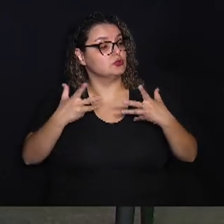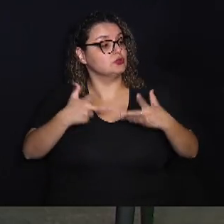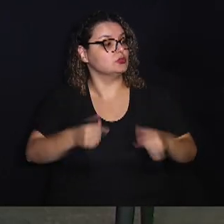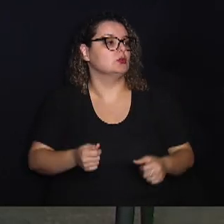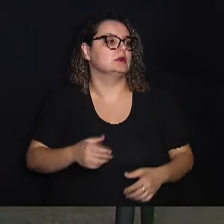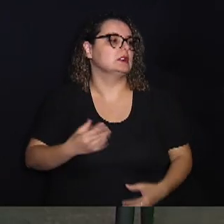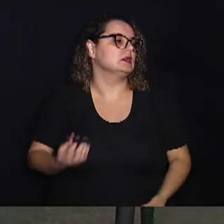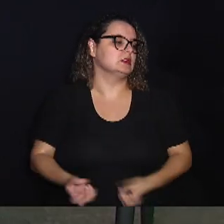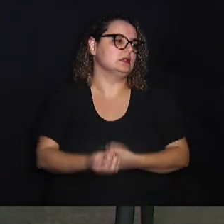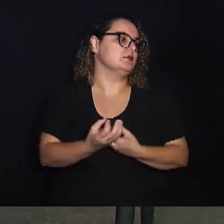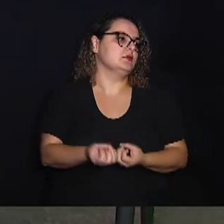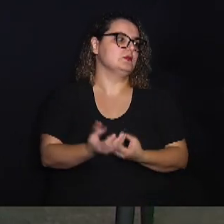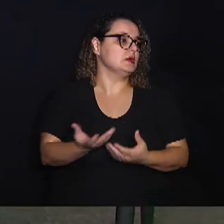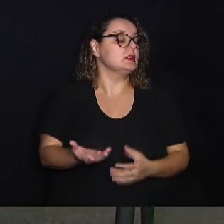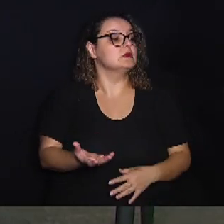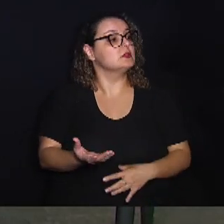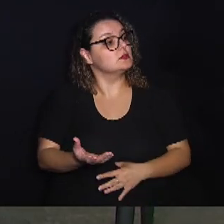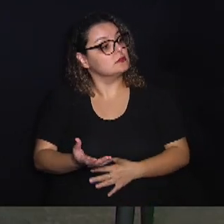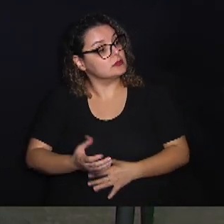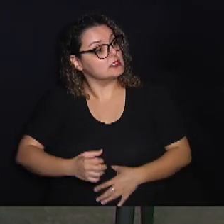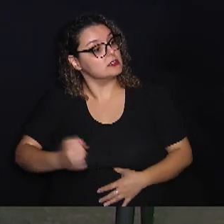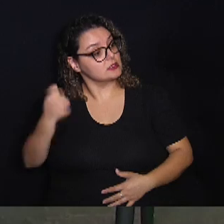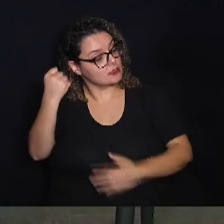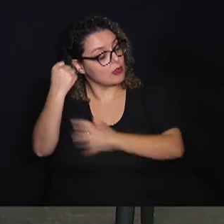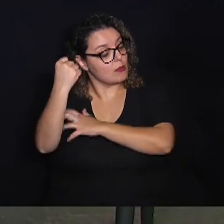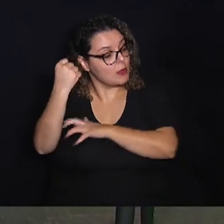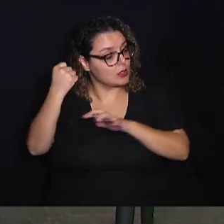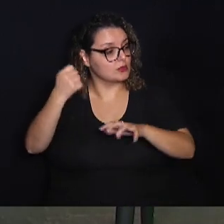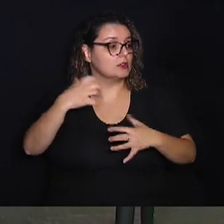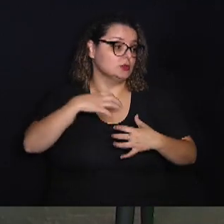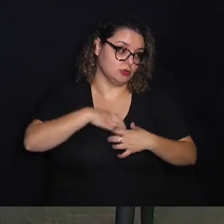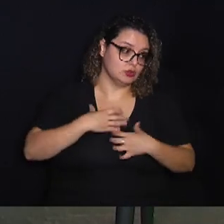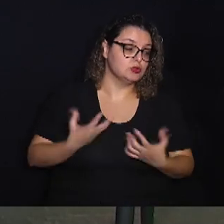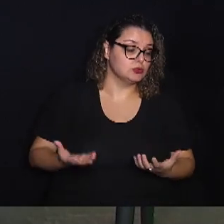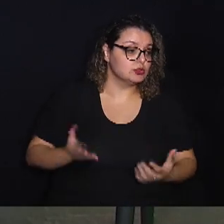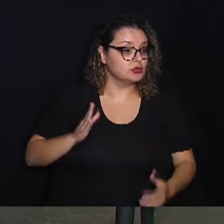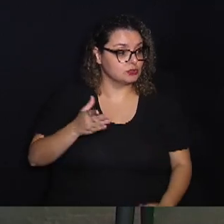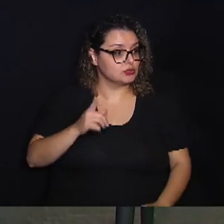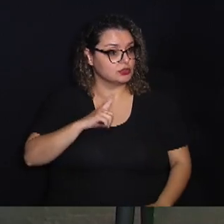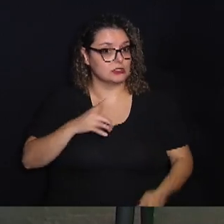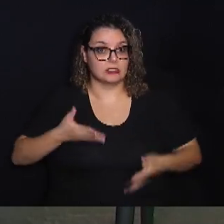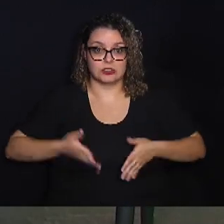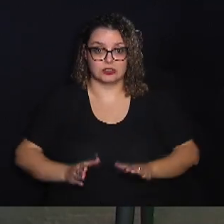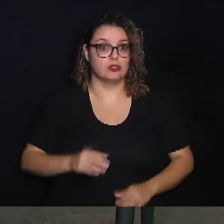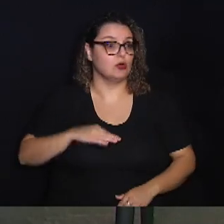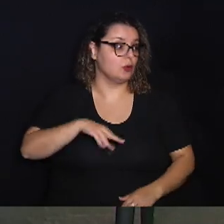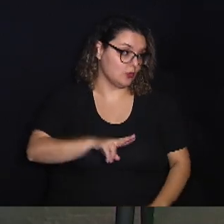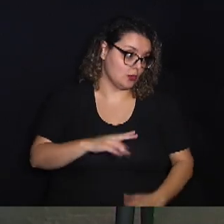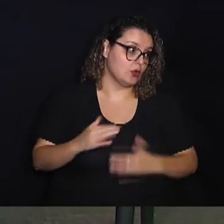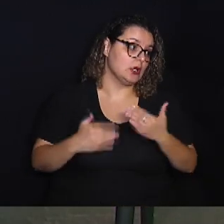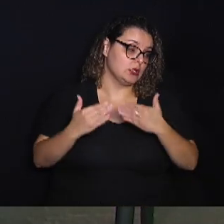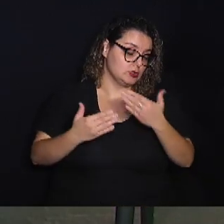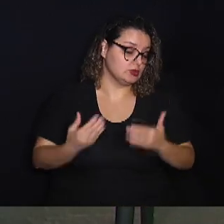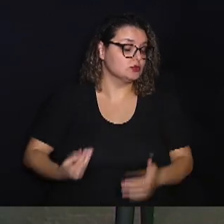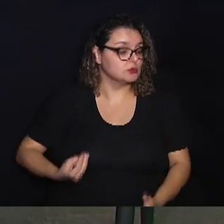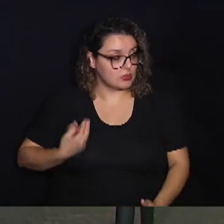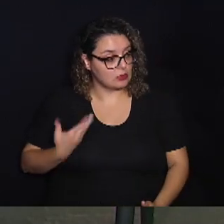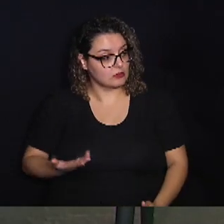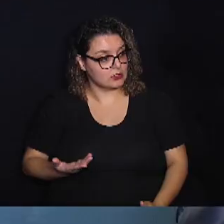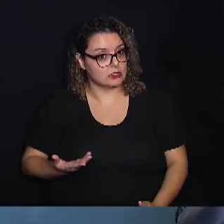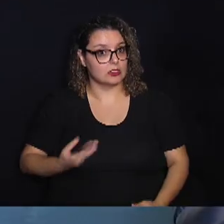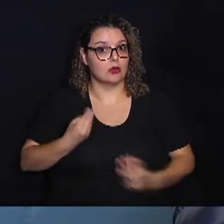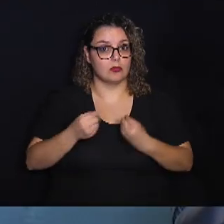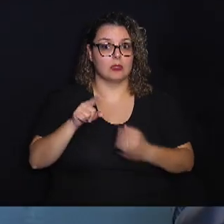né? Para que eles se empoderem da condição, ou da condição que já tem de nascença, ou que desenvolveram ao longo da vida, né?